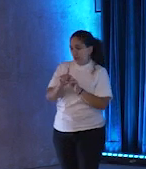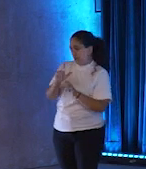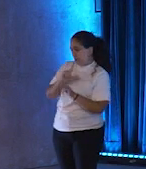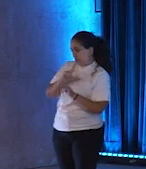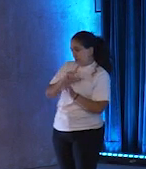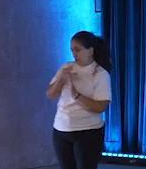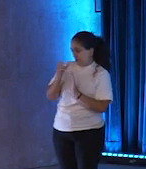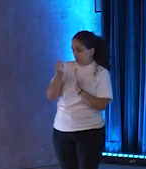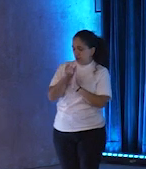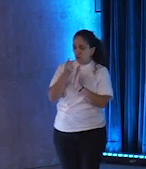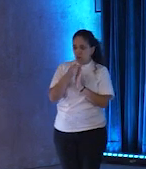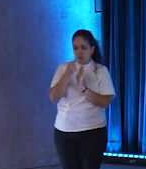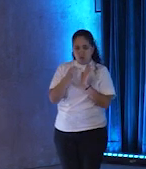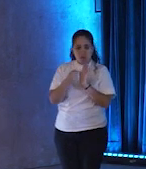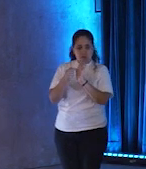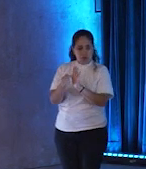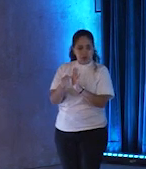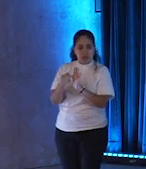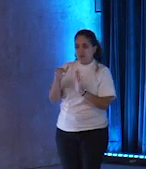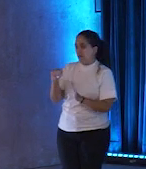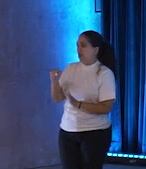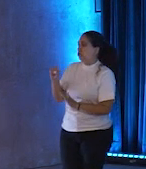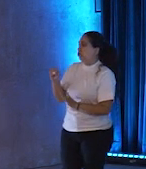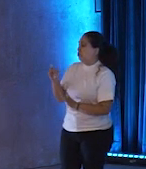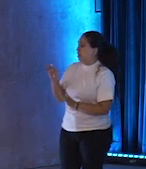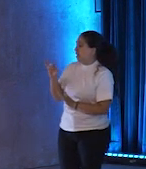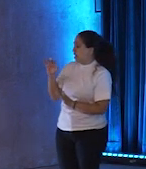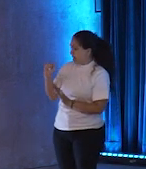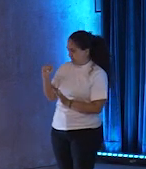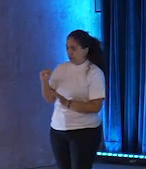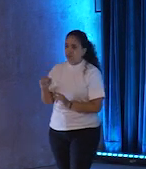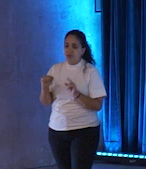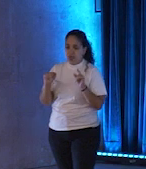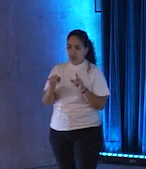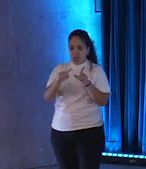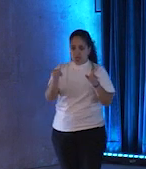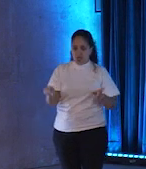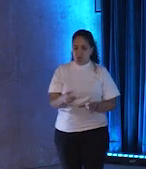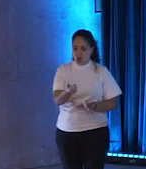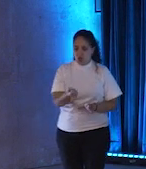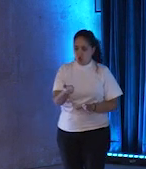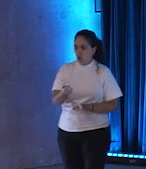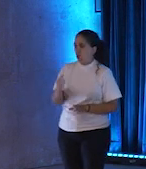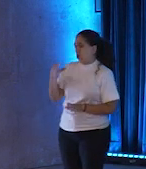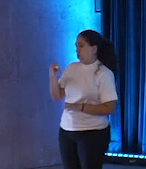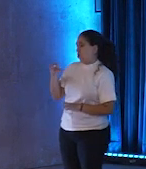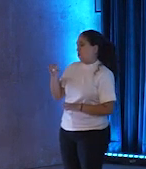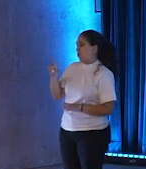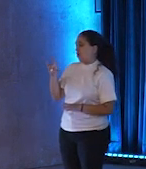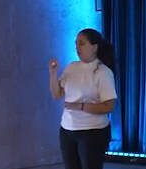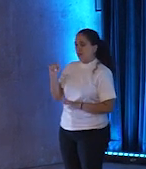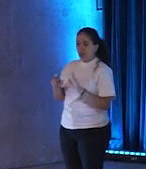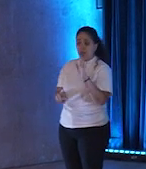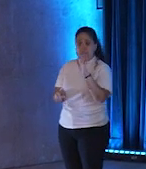do patrimônio, como mostra Nuno Madureira. Certamente, a cômoda foi o móvel que representou